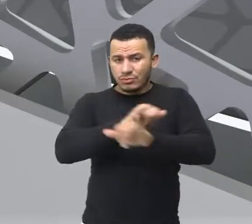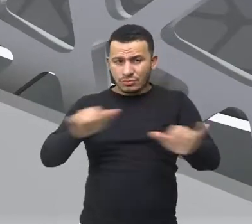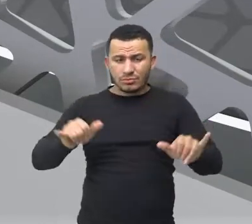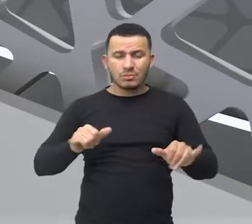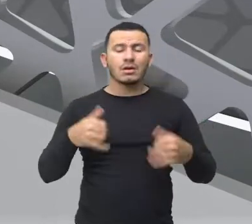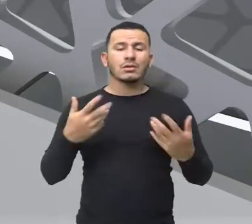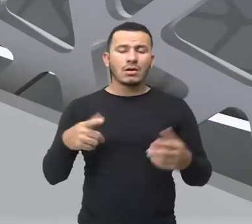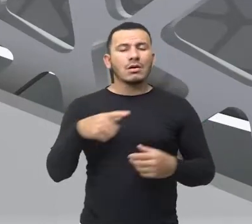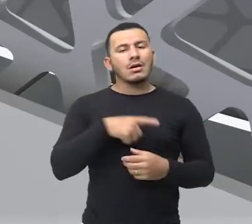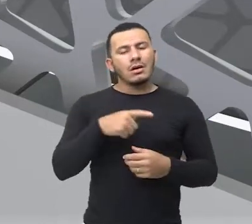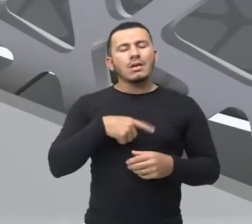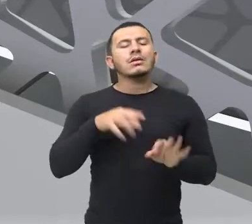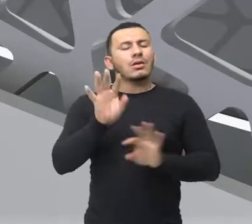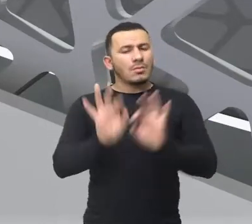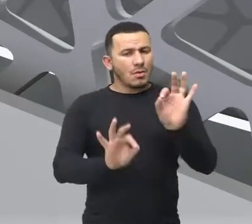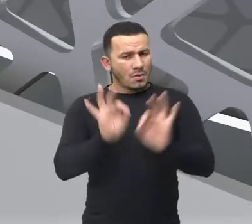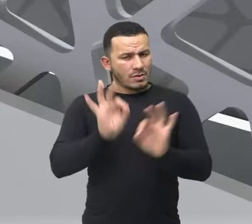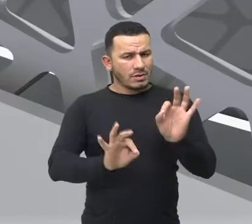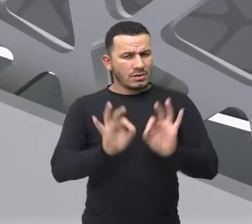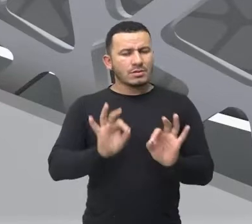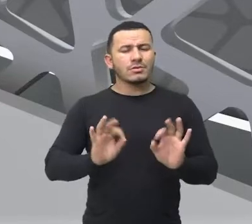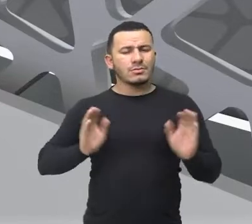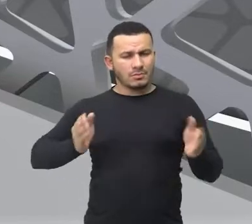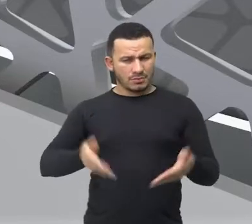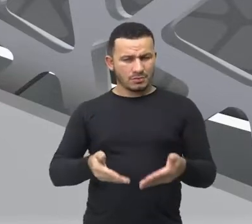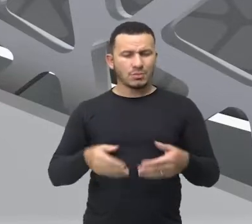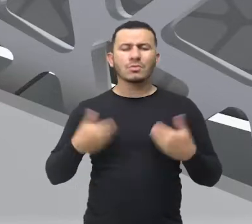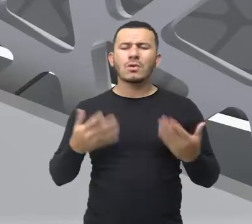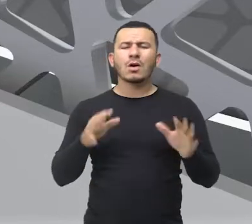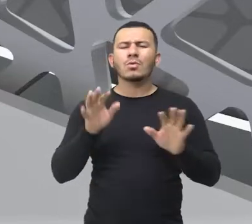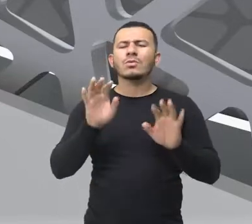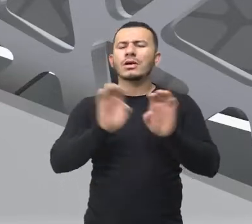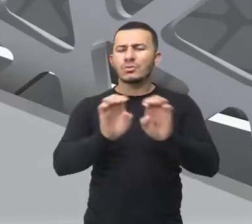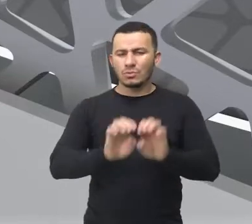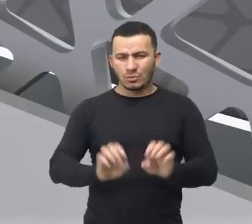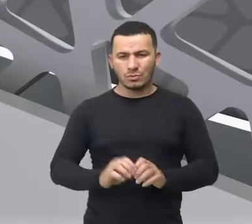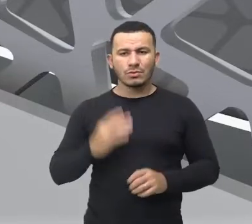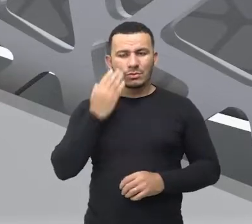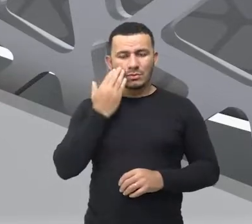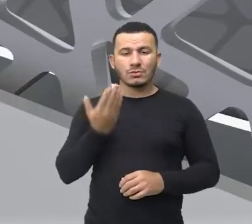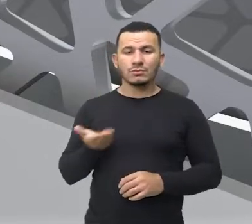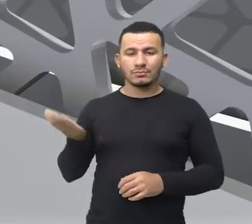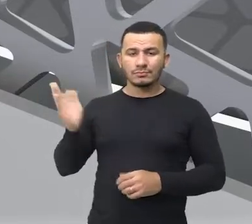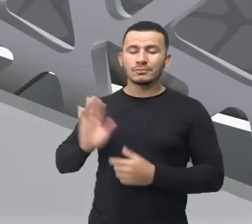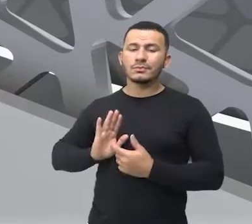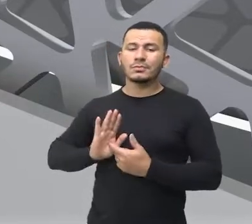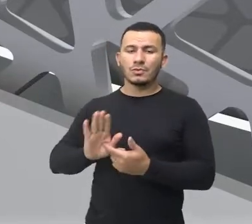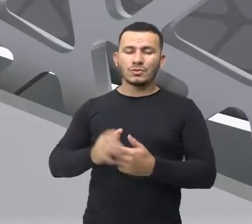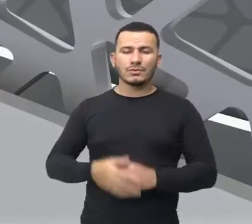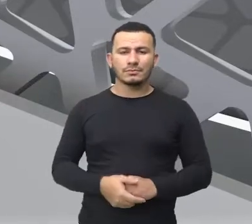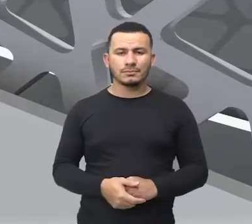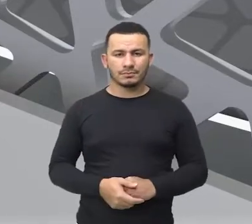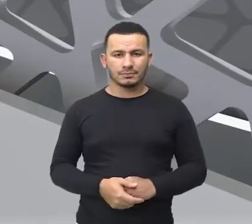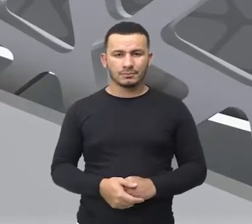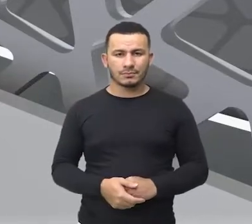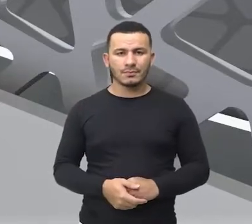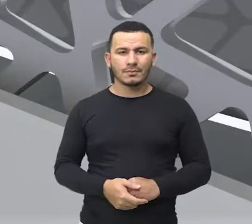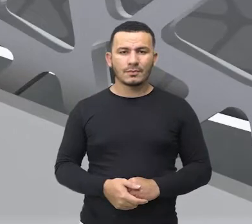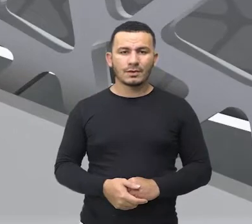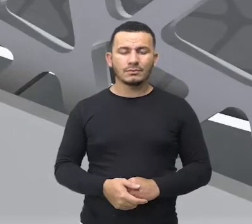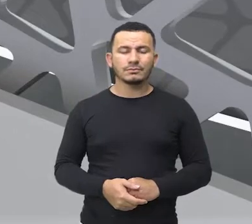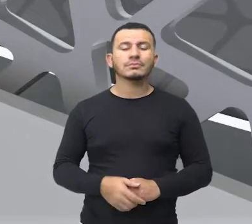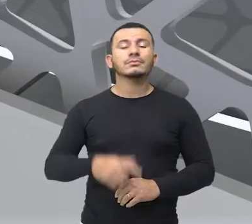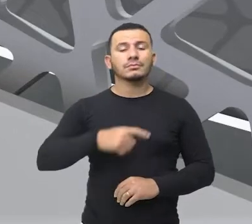ela possui uma estrutura bem definida. Que estrutura é essa? Então, colocando aí para vocês a nossa notícia, olha só, nós temos